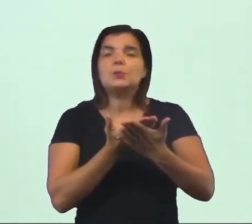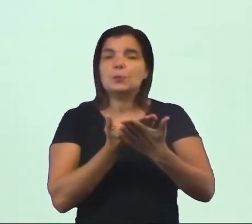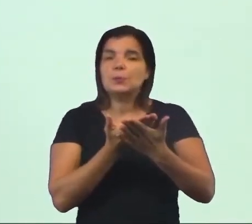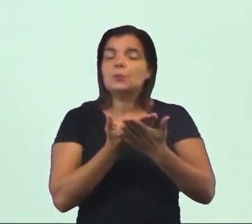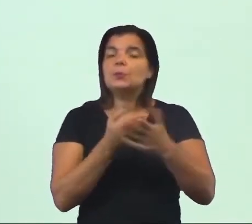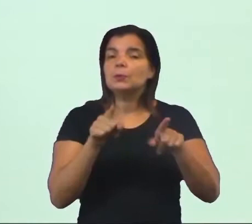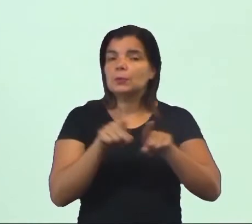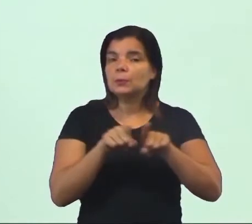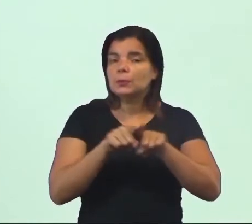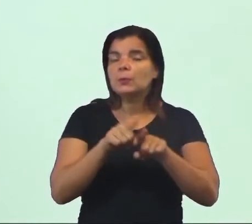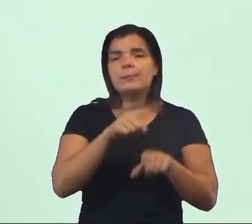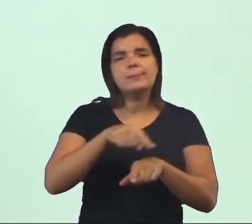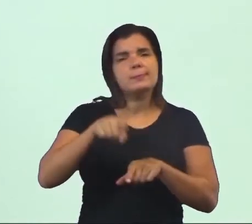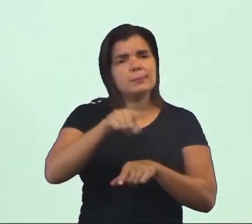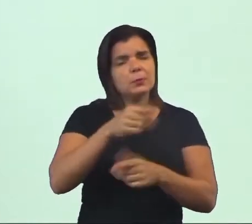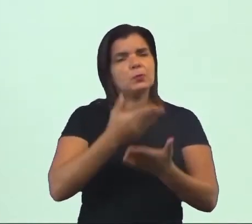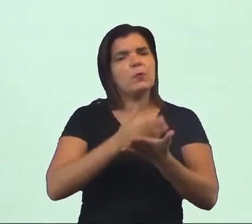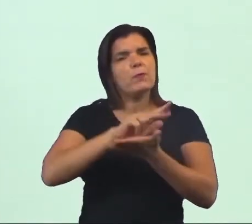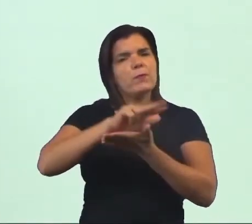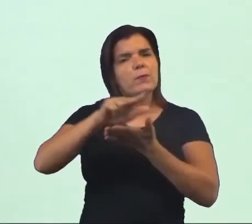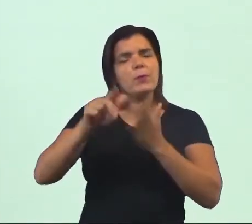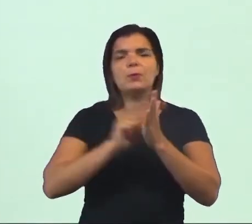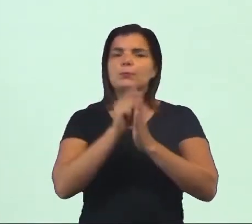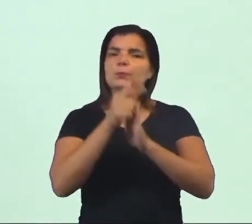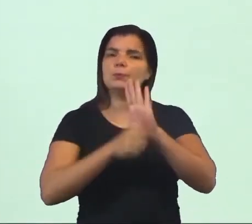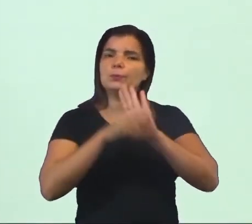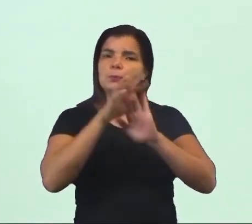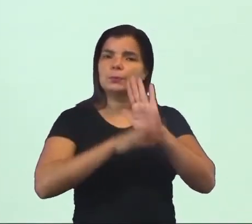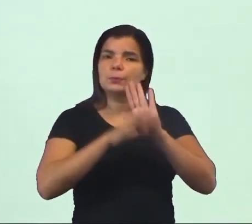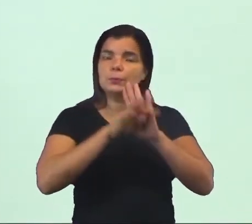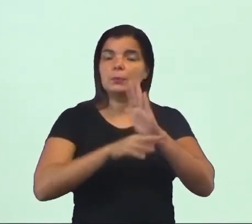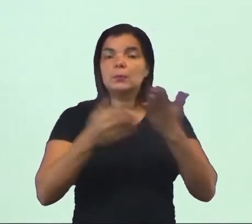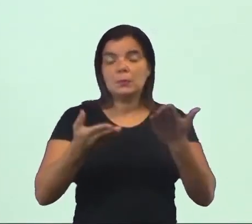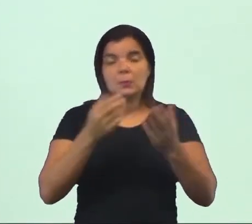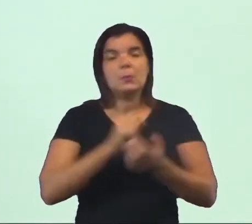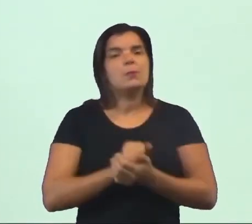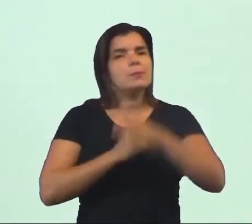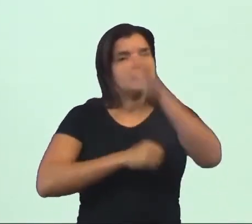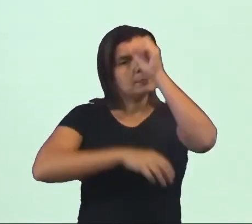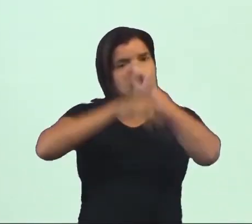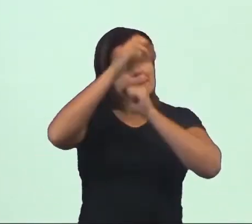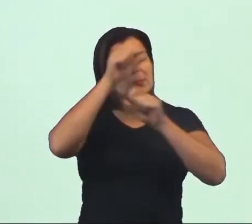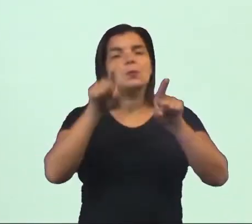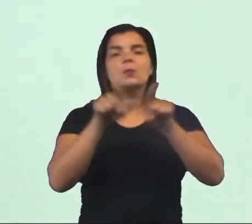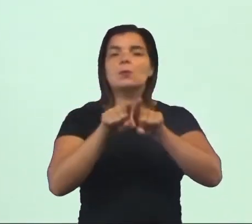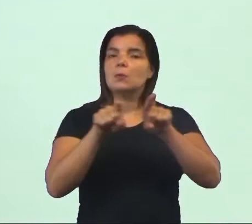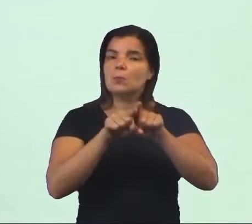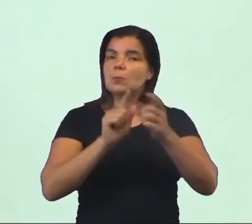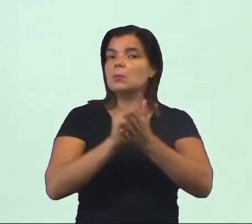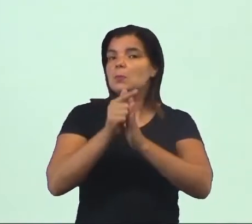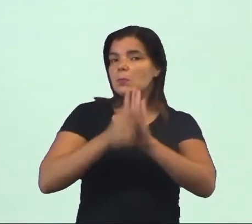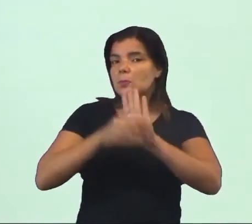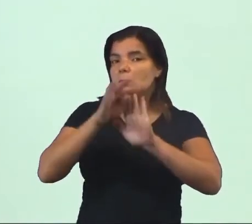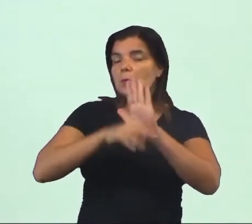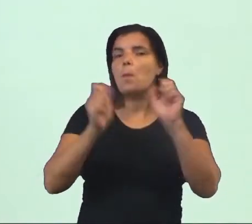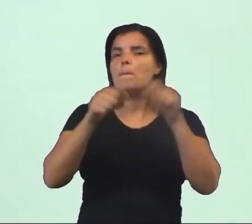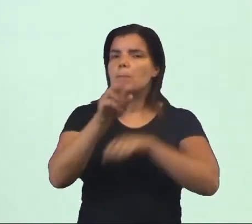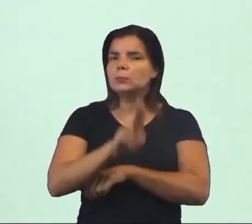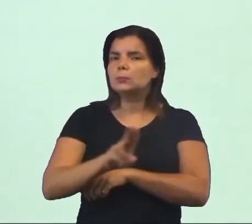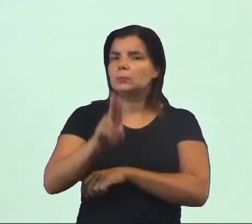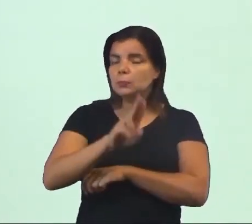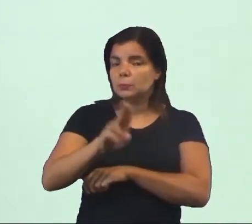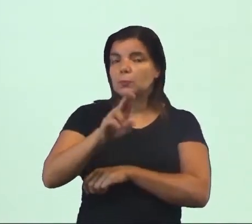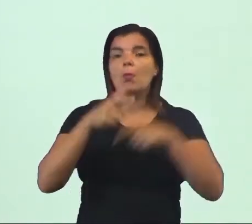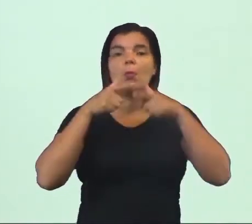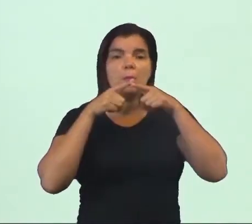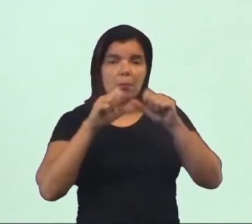formação escolar, você estuda inúmeros gêneros textuais e você aprende que tem gêneros textuais que a gente pode utilizar a